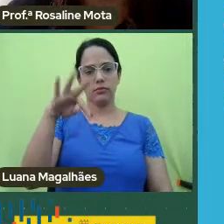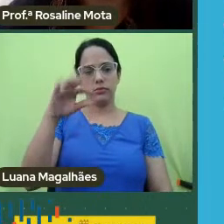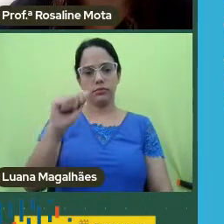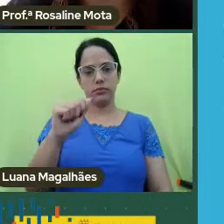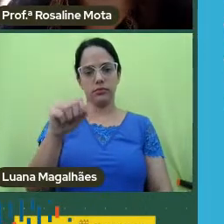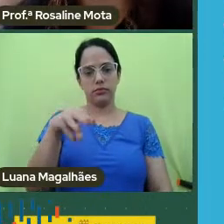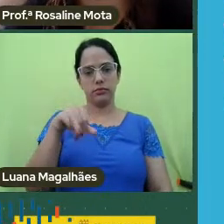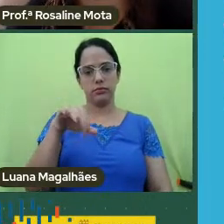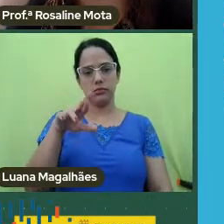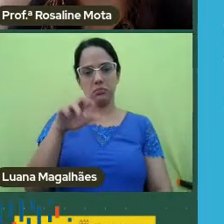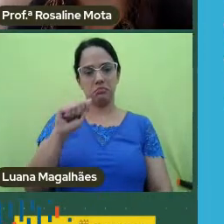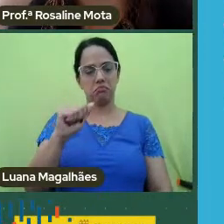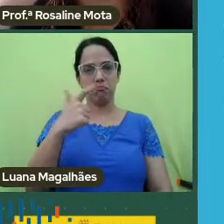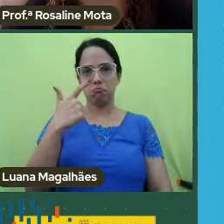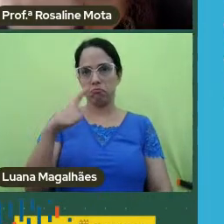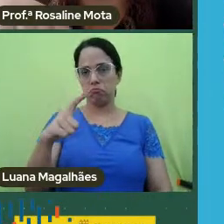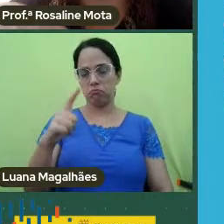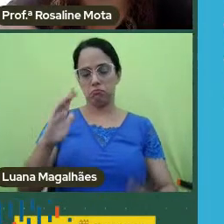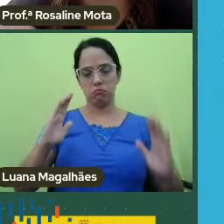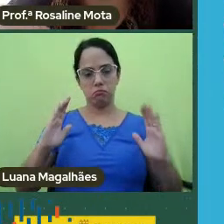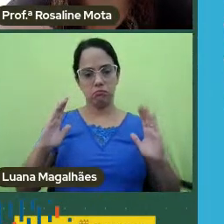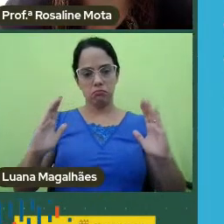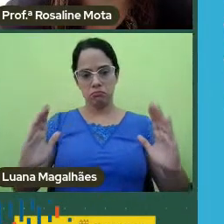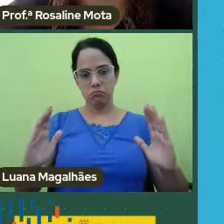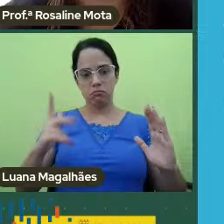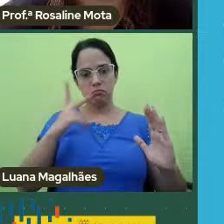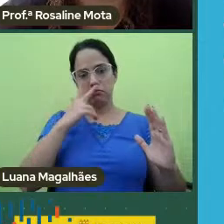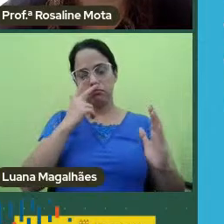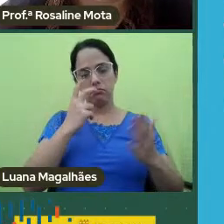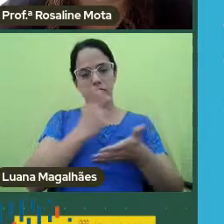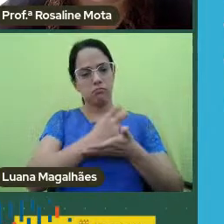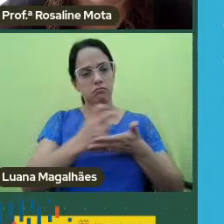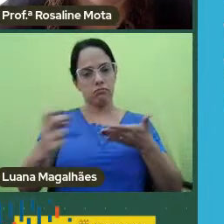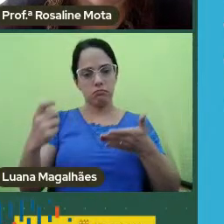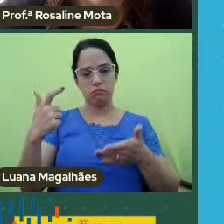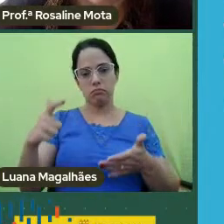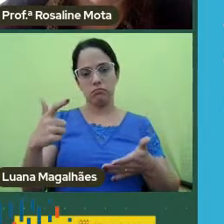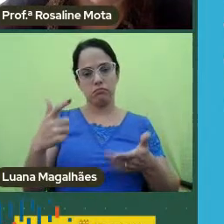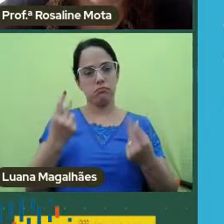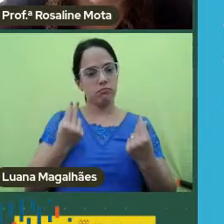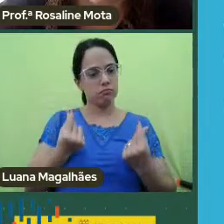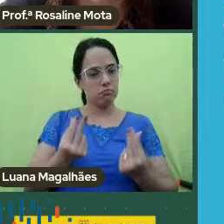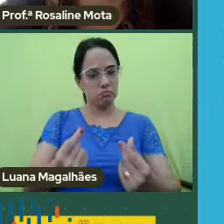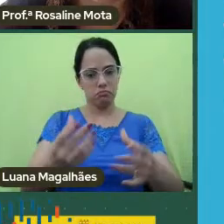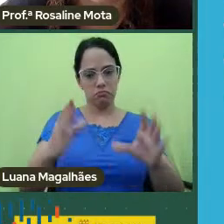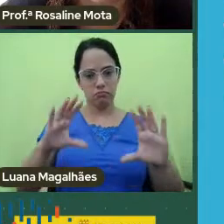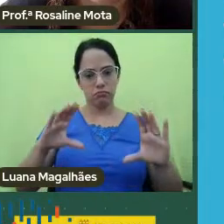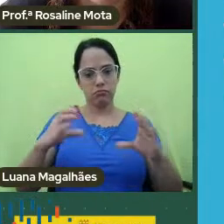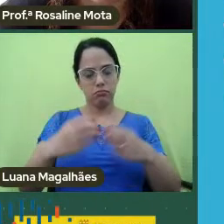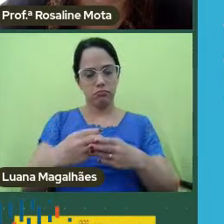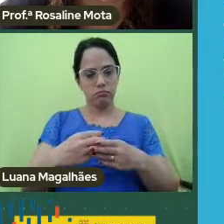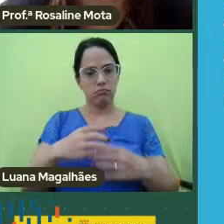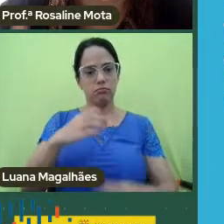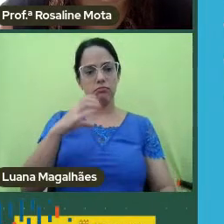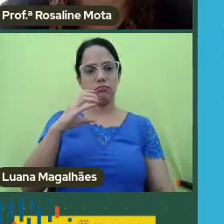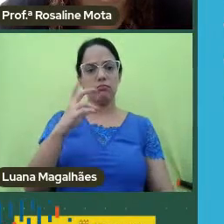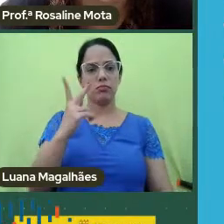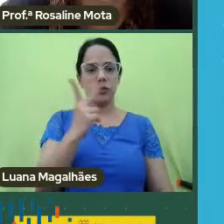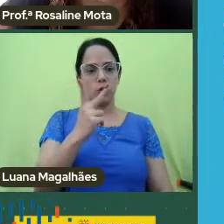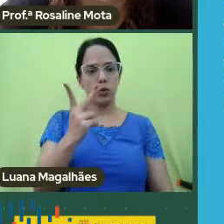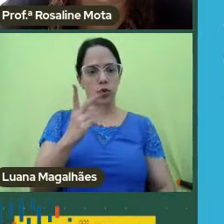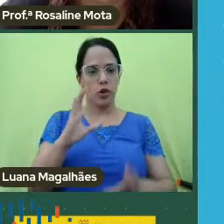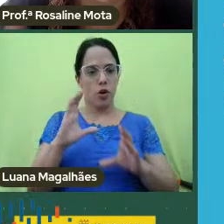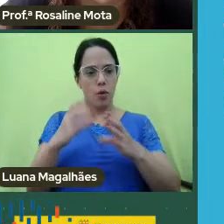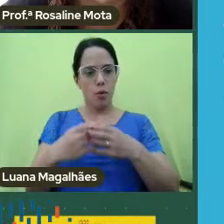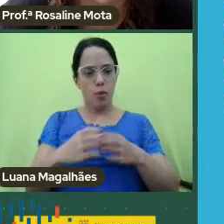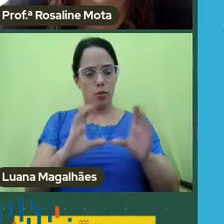indeterminado o período de mandato da CEPAD e CRP. E isso tem